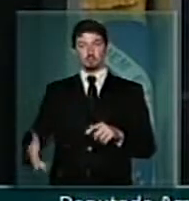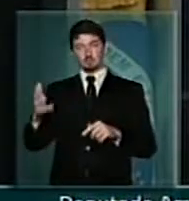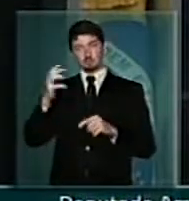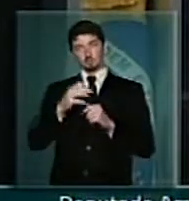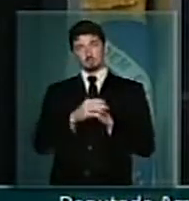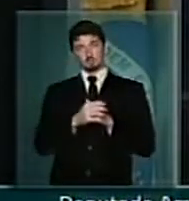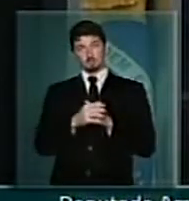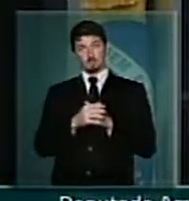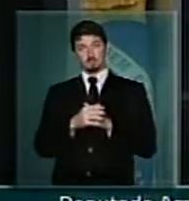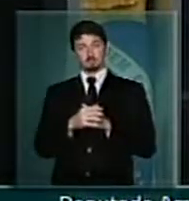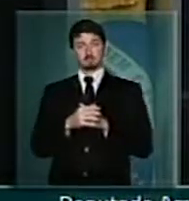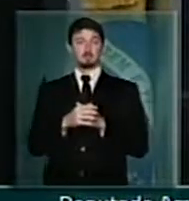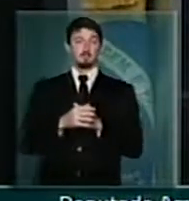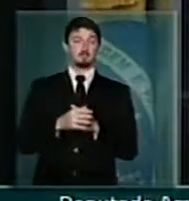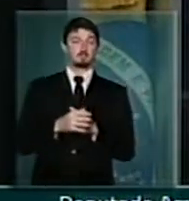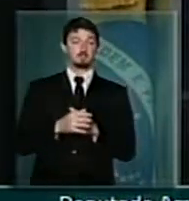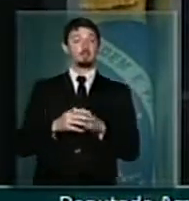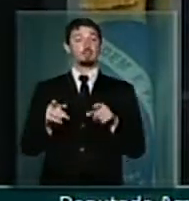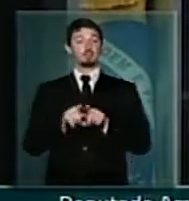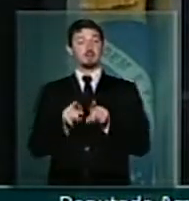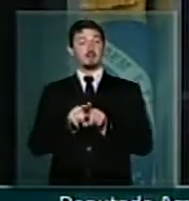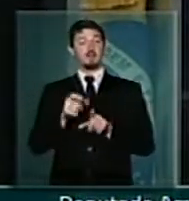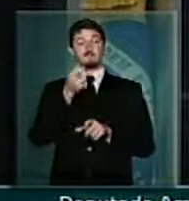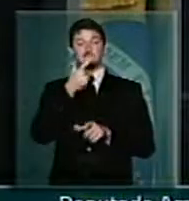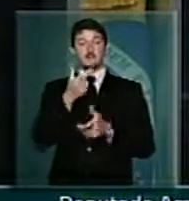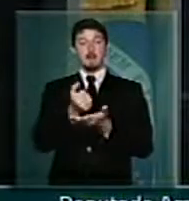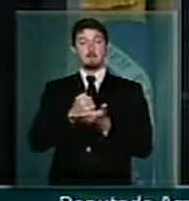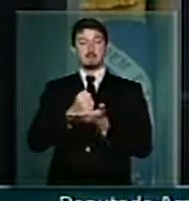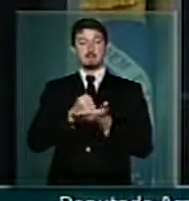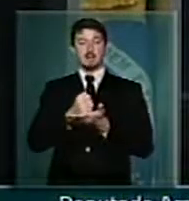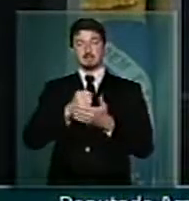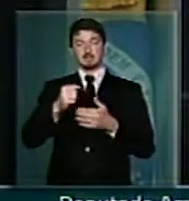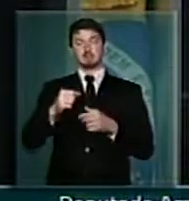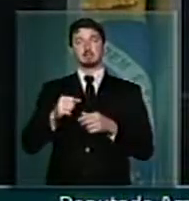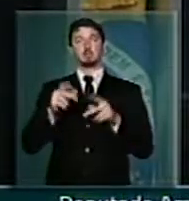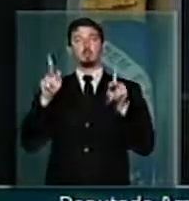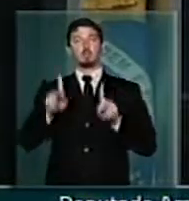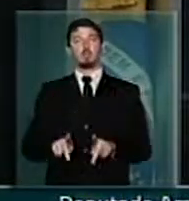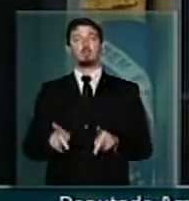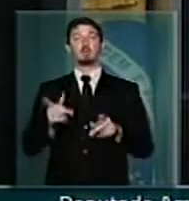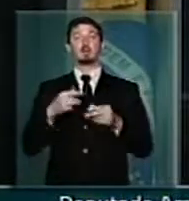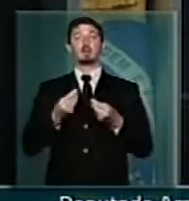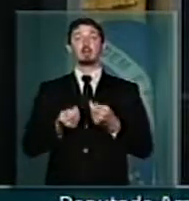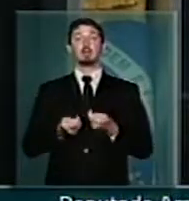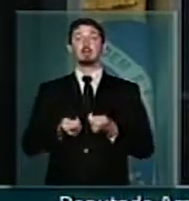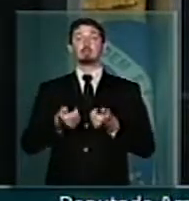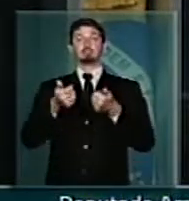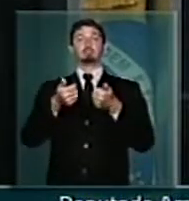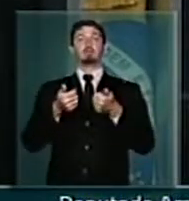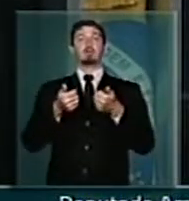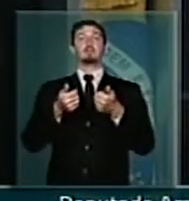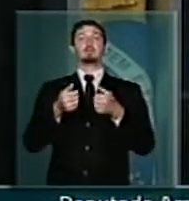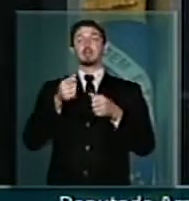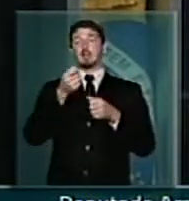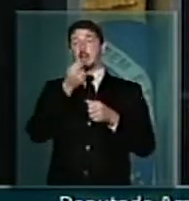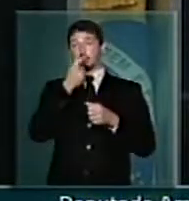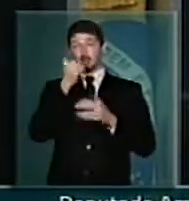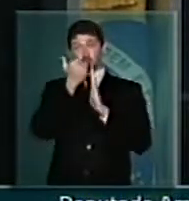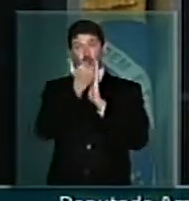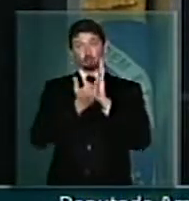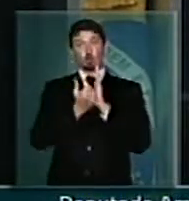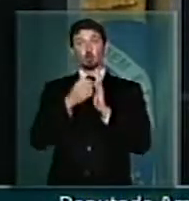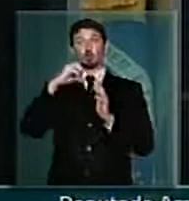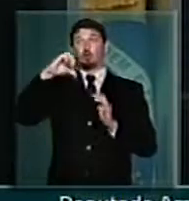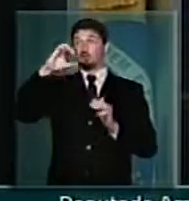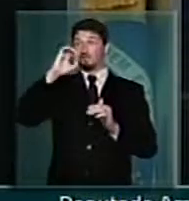ainda criou o programa Farmácia Popular, que disponibilizou medicamento em até 90%, Ivan,